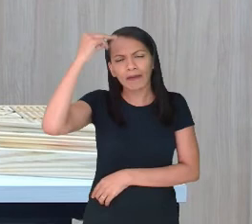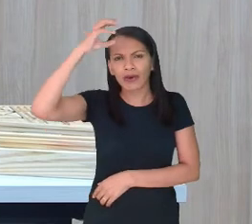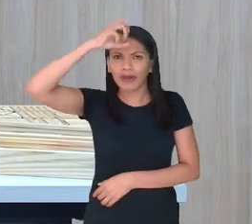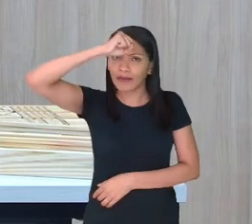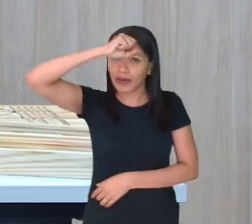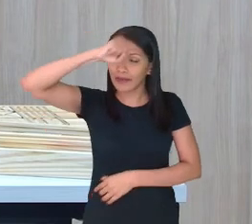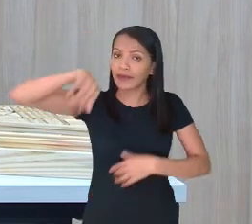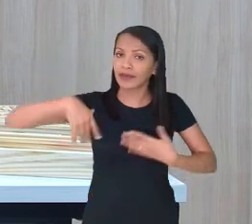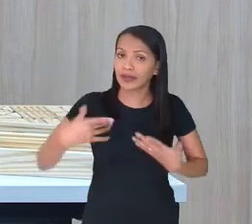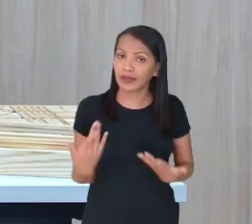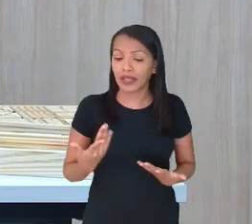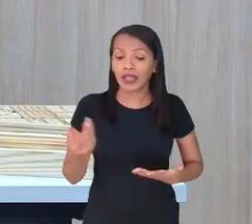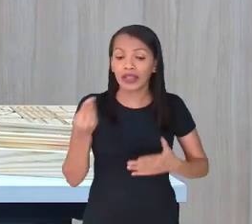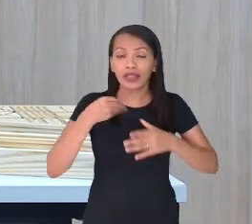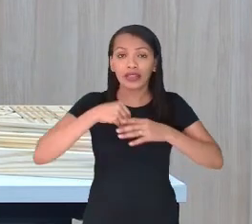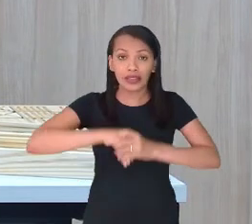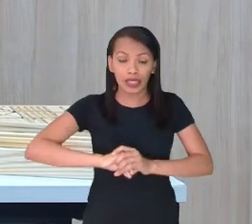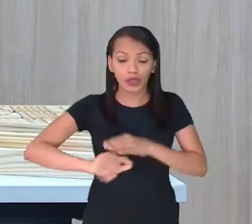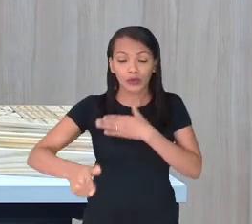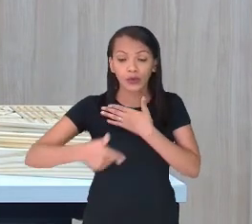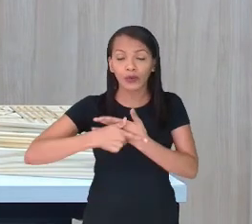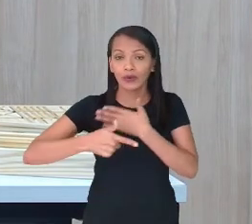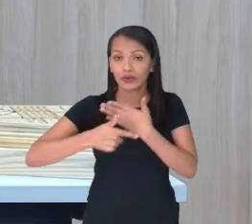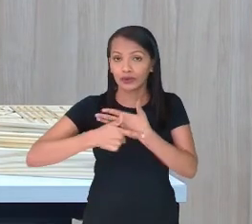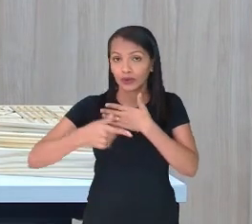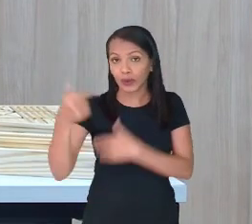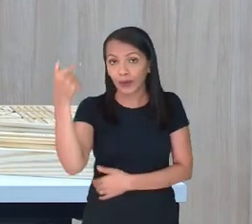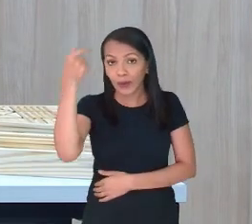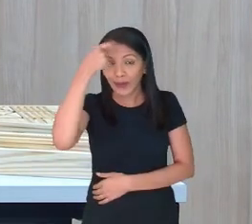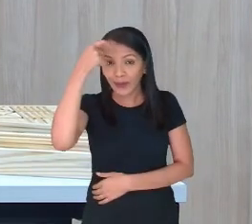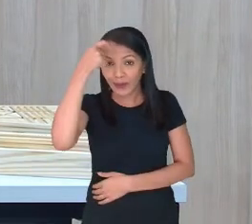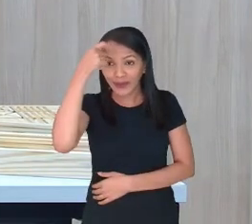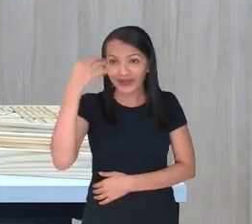aprendizagem dentro da função cognitiva.